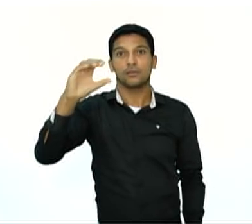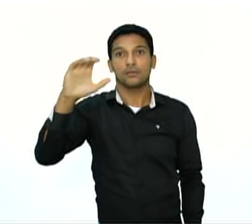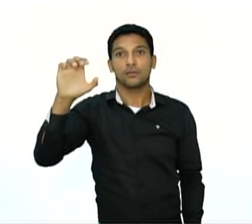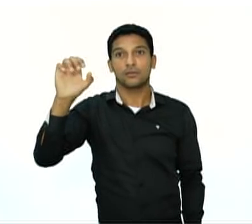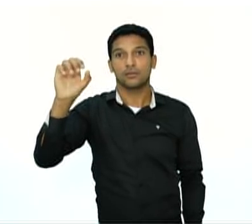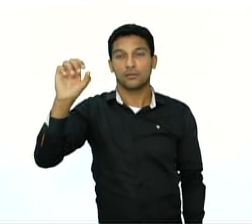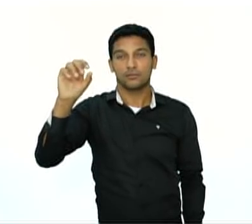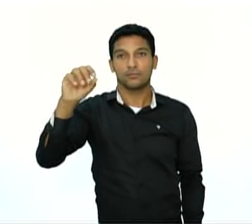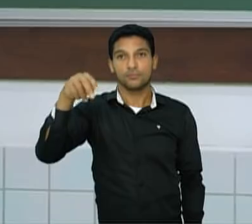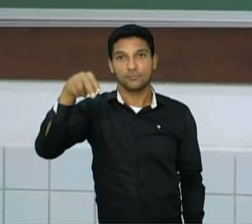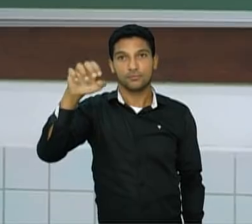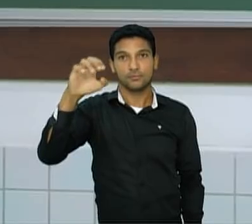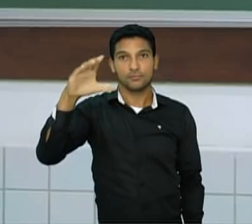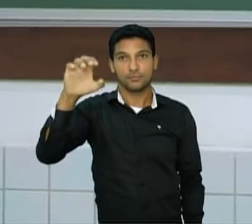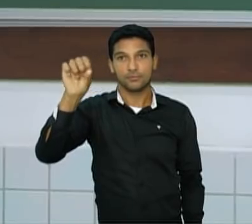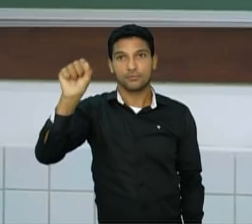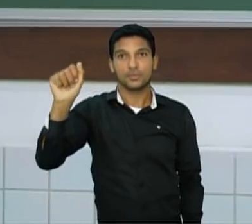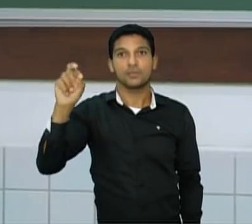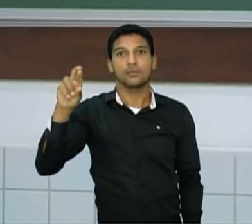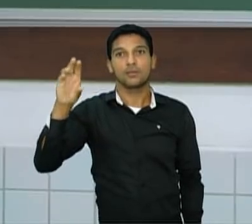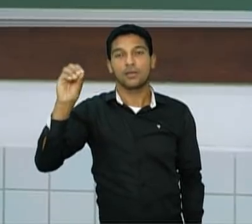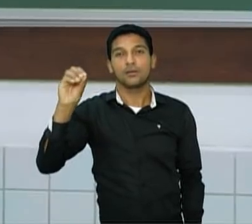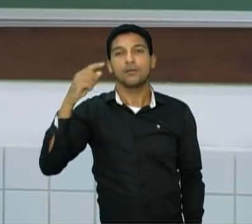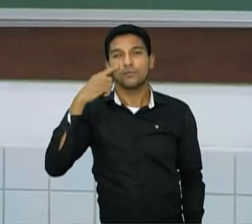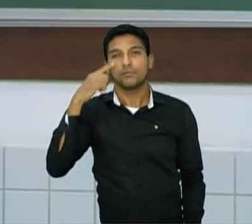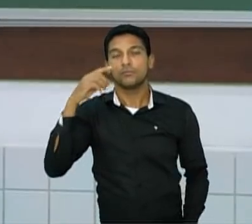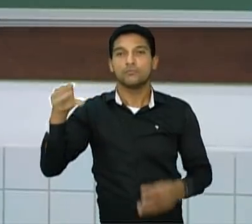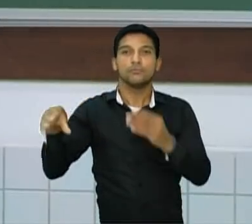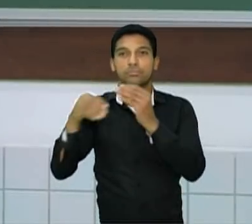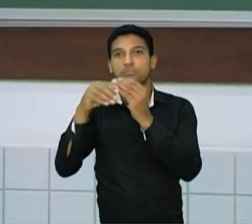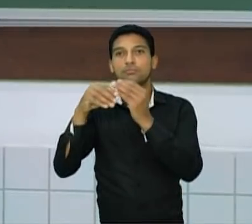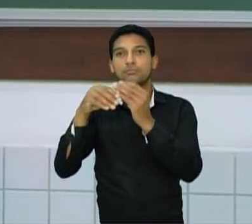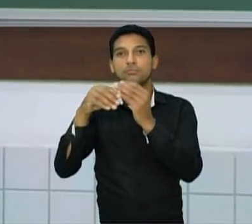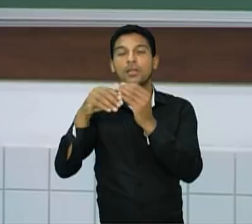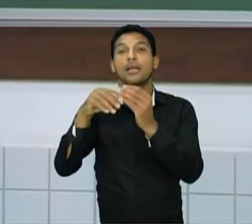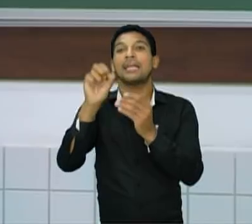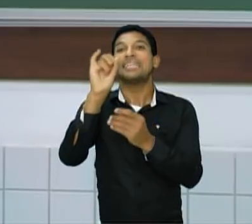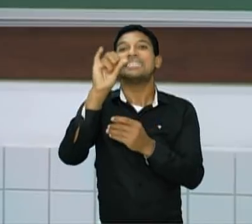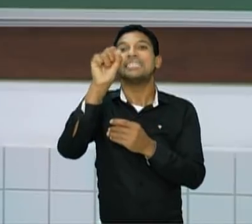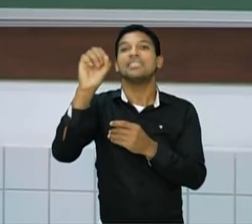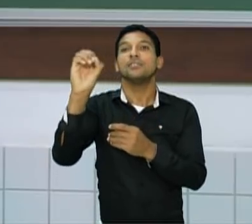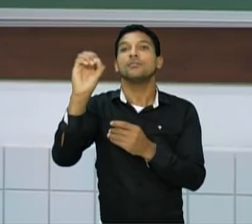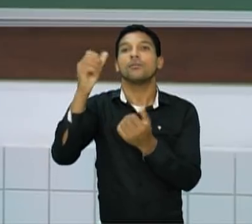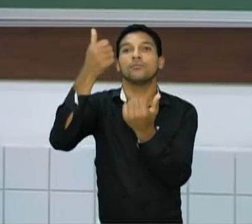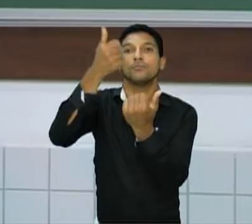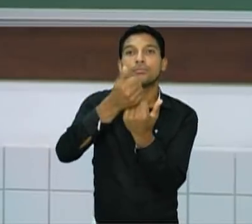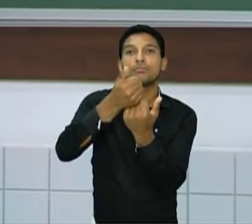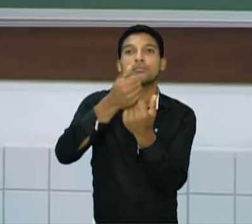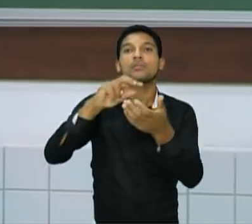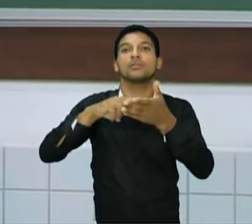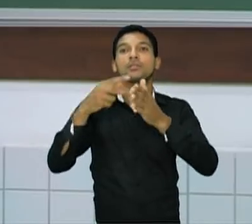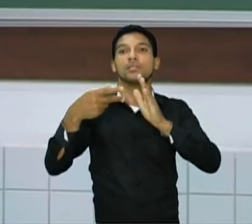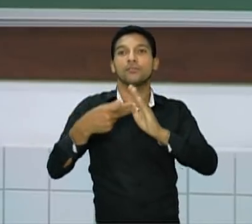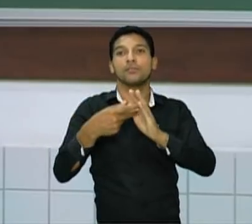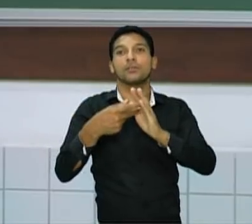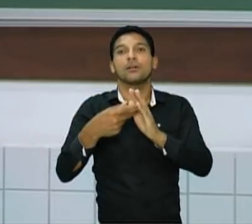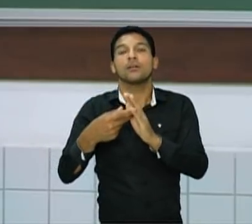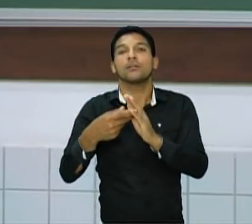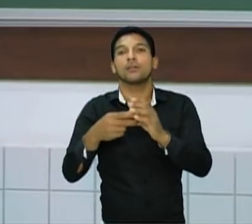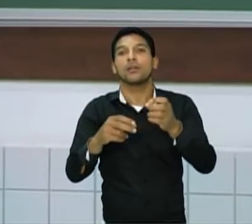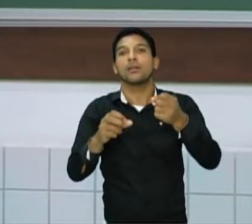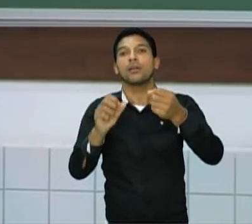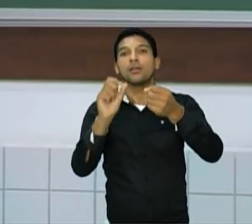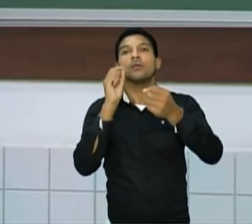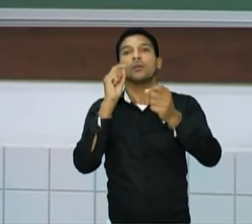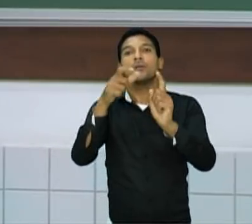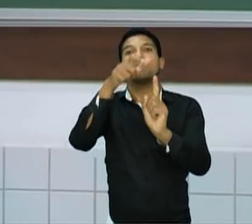é necessário. Logo, aquilo que foi substituído por isso é o sujeito da oração. Portanto,